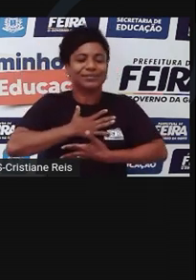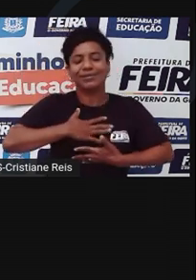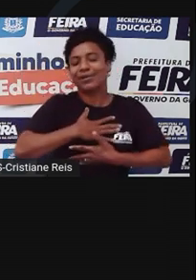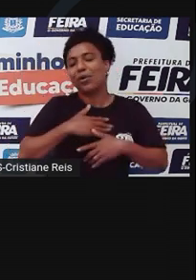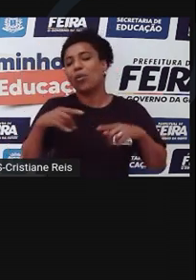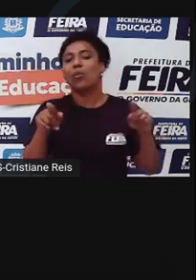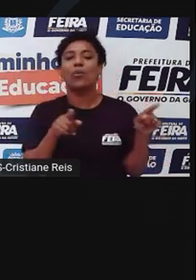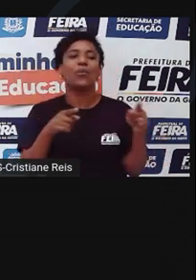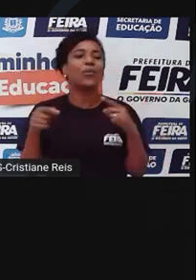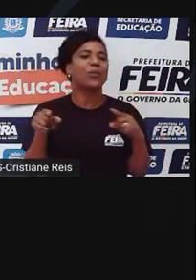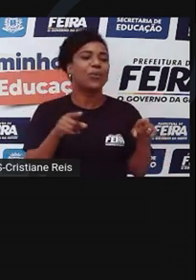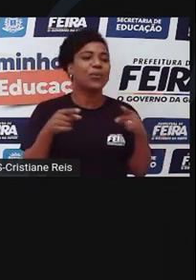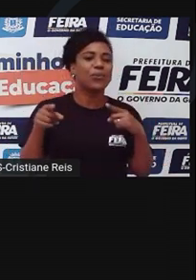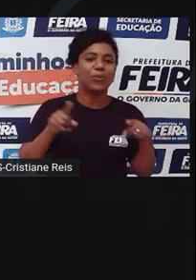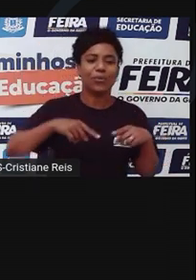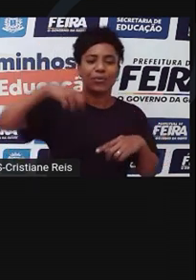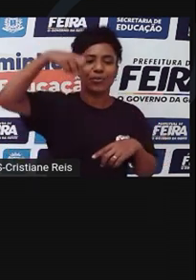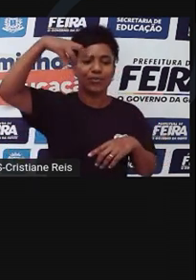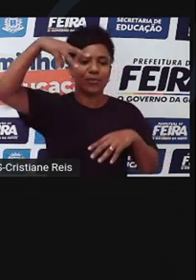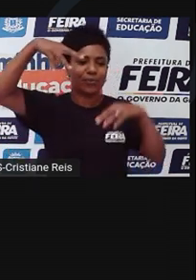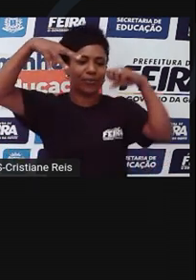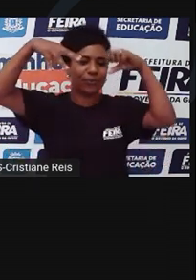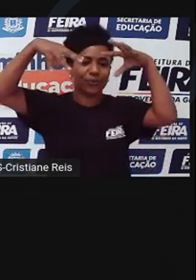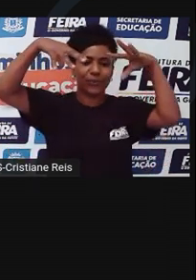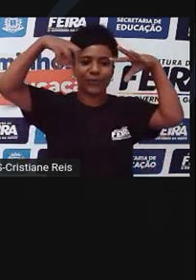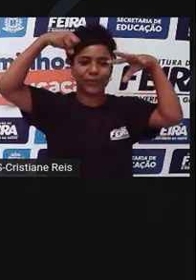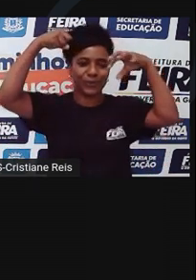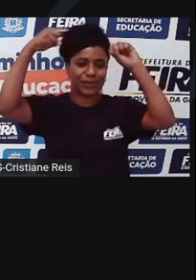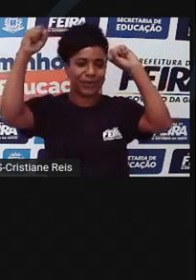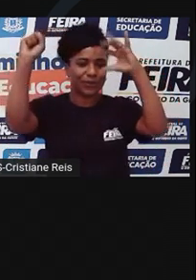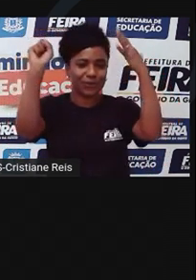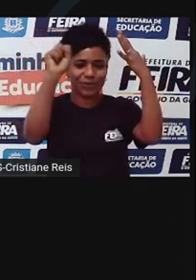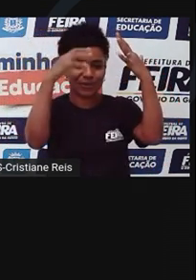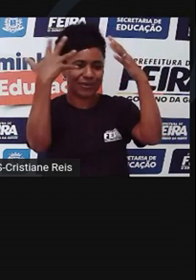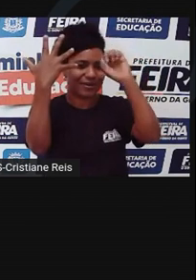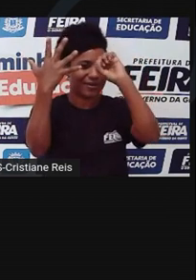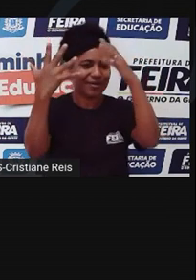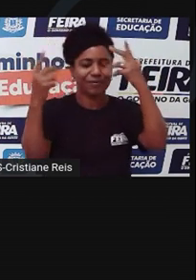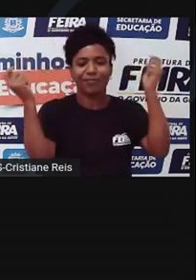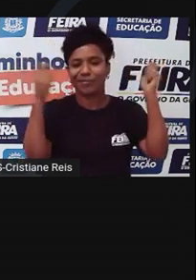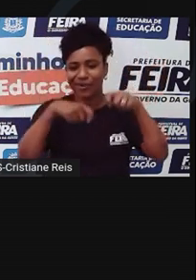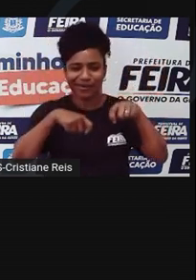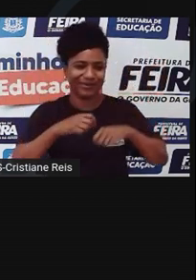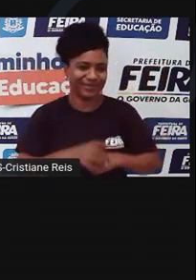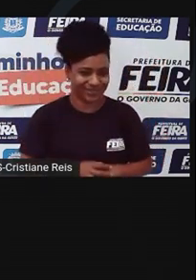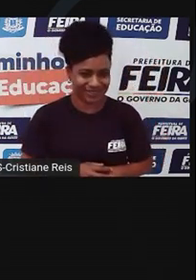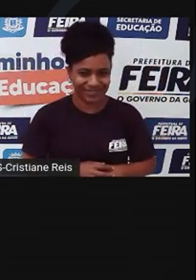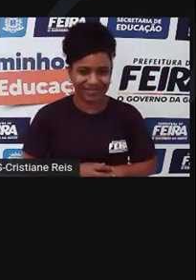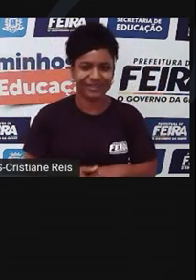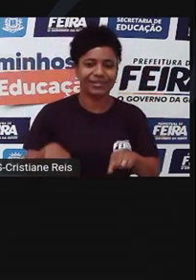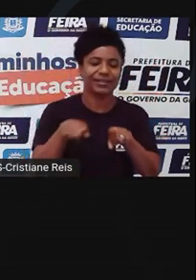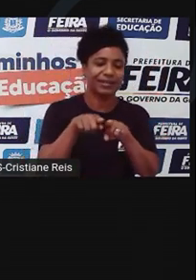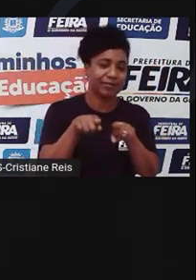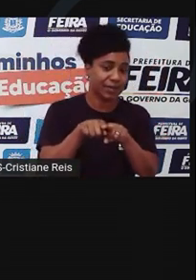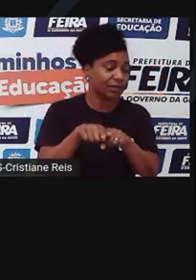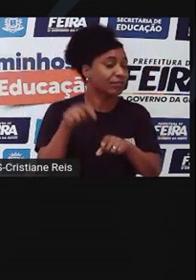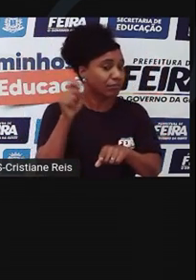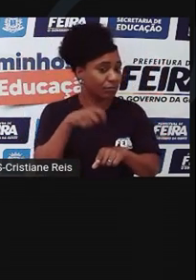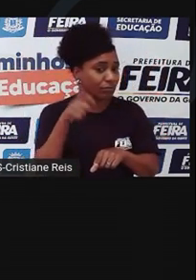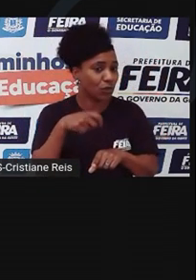gosto e até mesmo a luminosidade do banheiro dispositivos em casas inteligentes podem ser utilizados para monitorar idosos